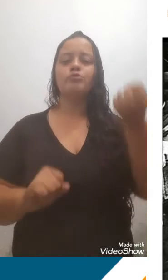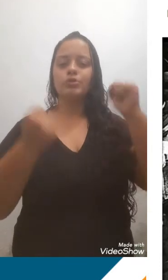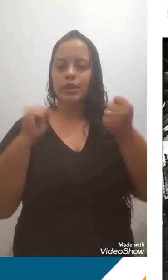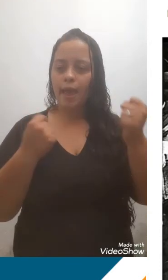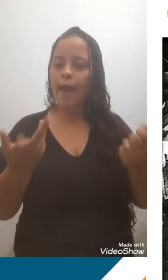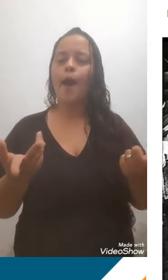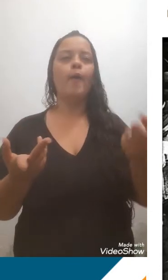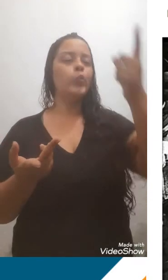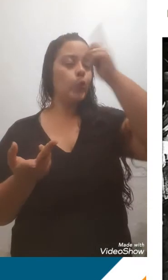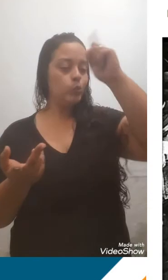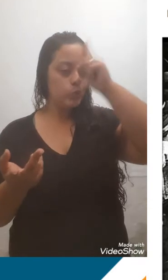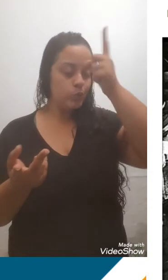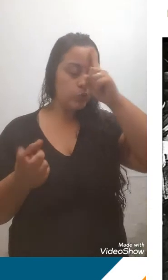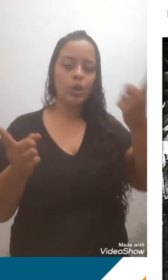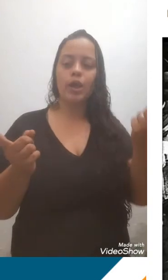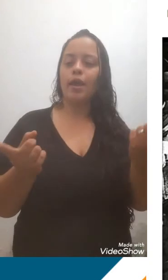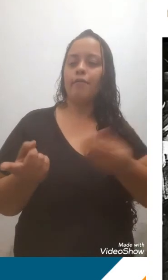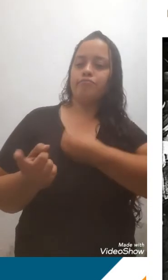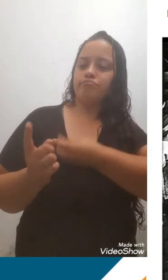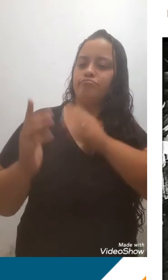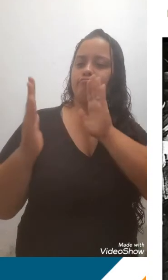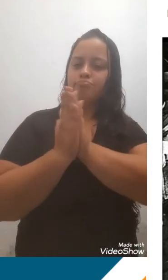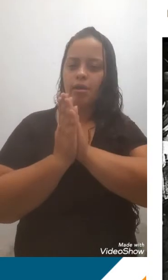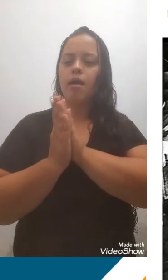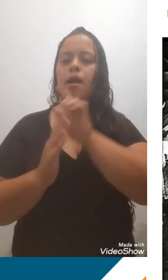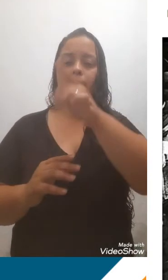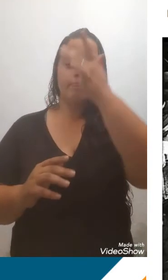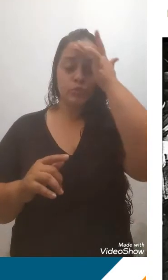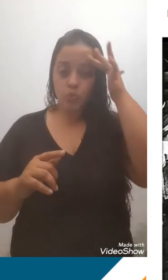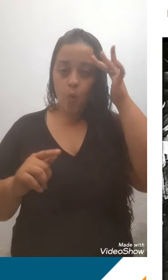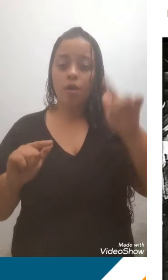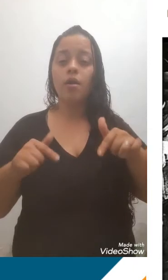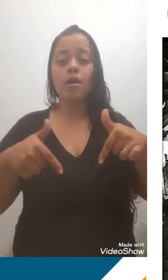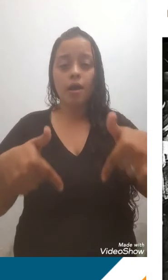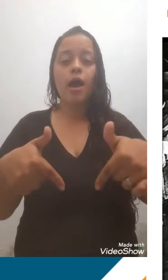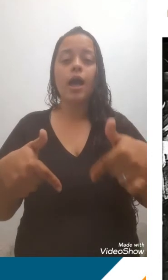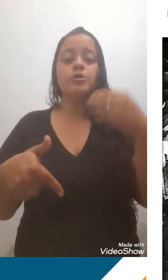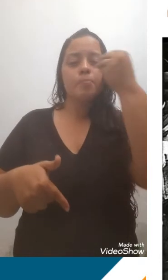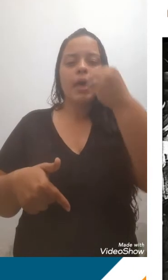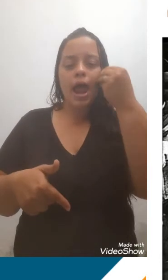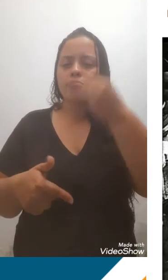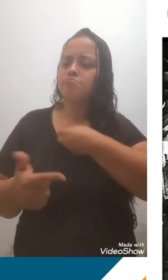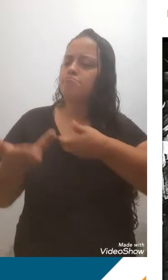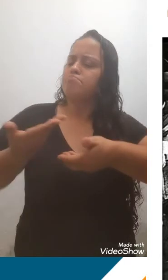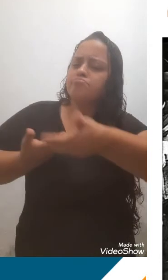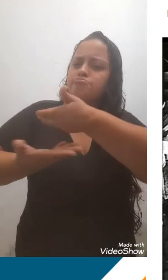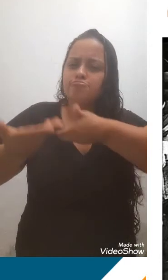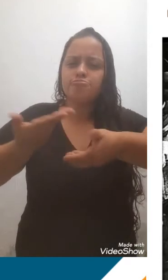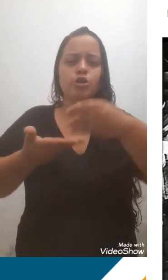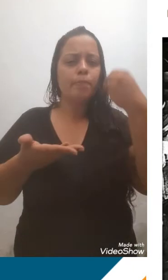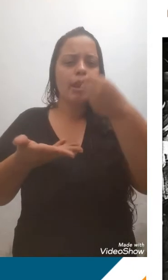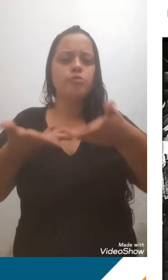a ombro, ali no chão de fábrica, né, em que esse operariado ele começa a trocar experiências. Quais são